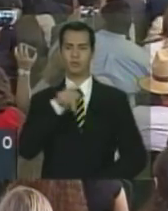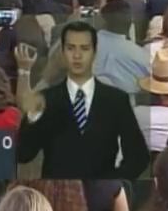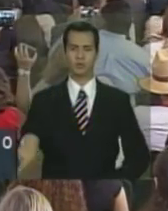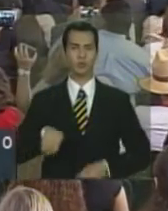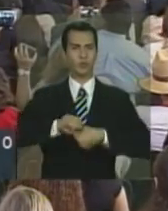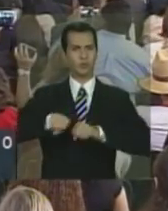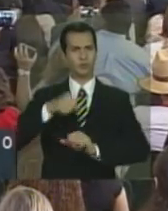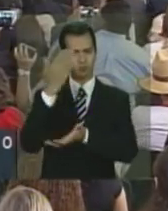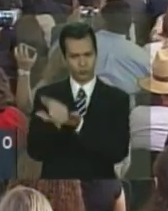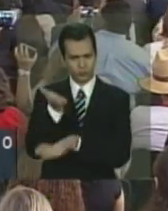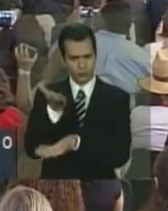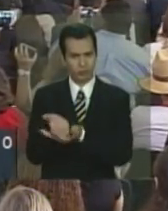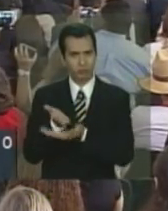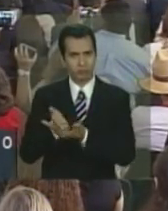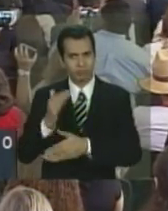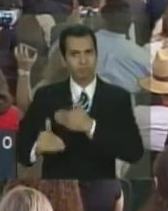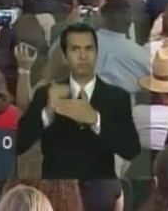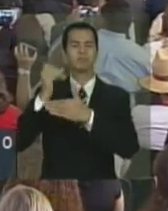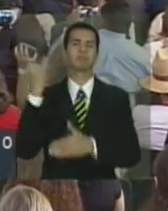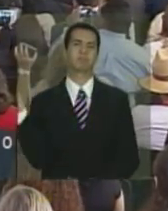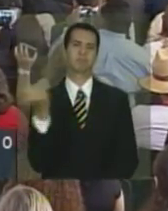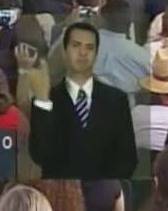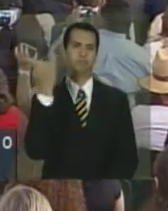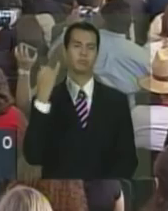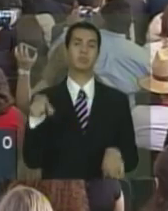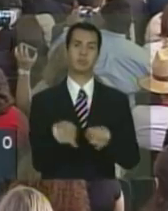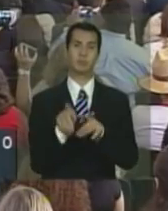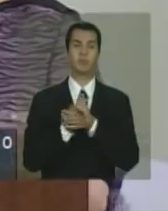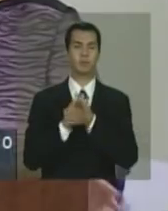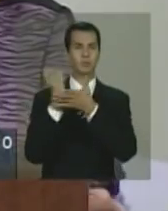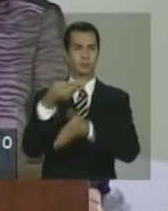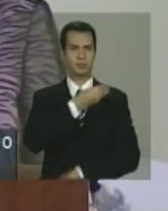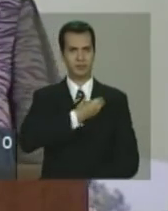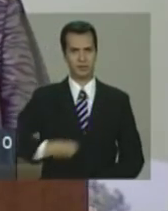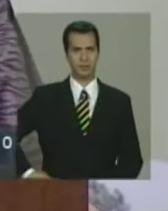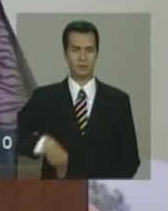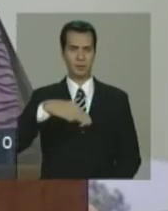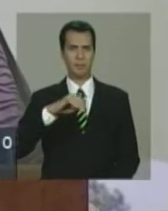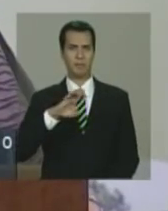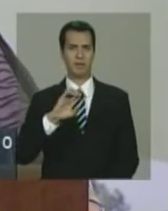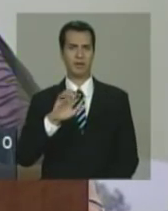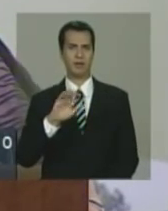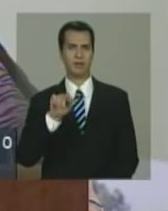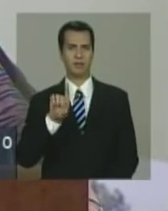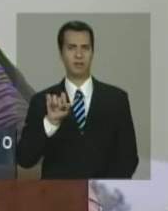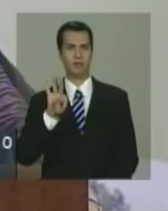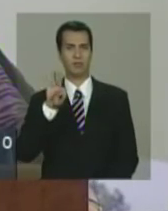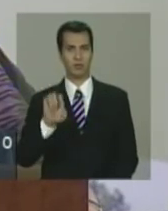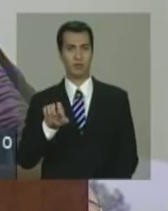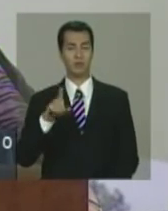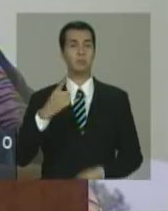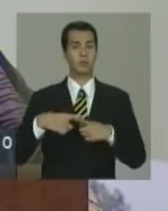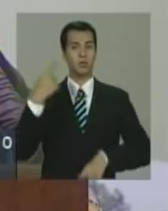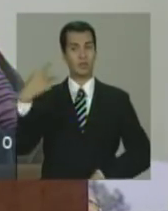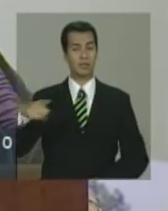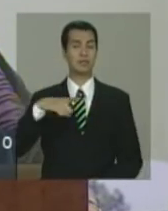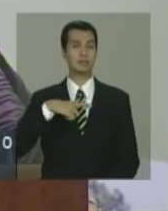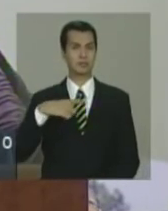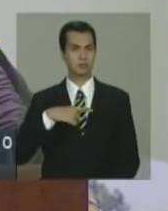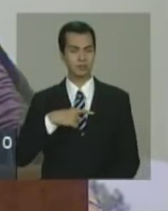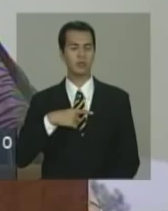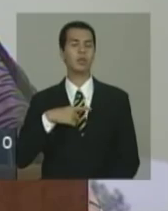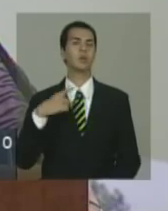é fundamental. Cumprimento também o ministro Mercadante por uma característica que eu julgo